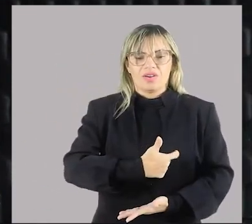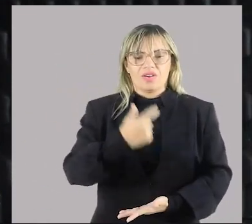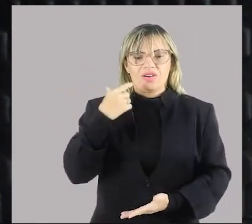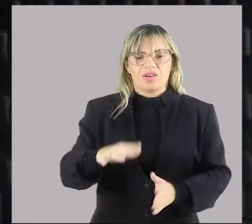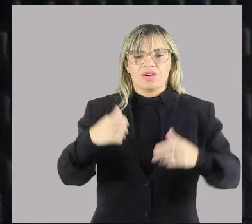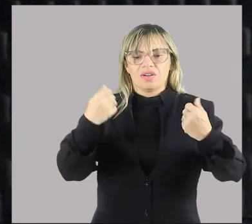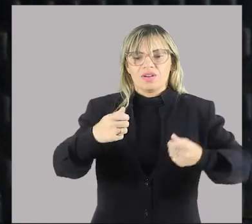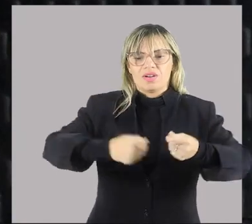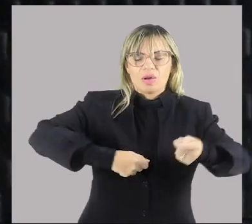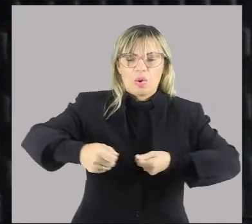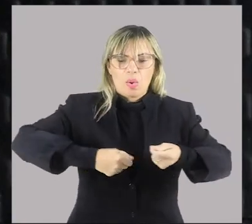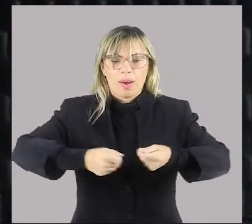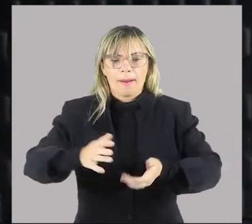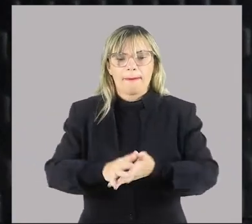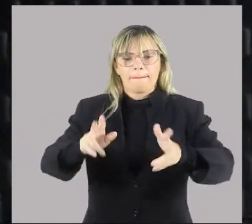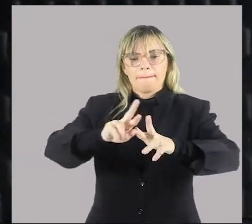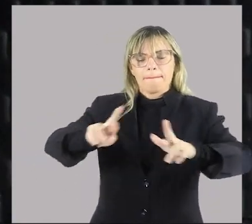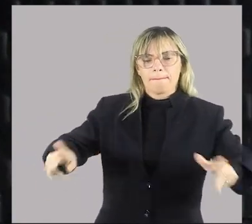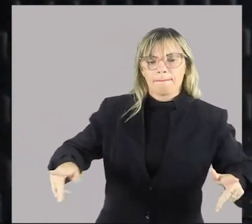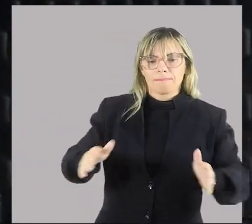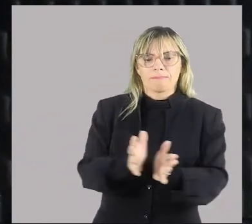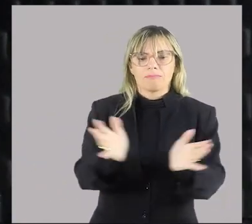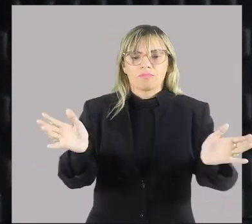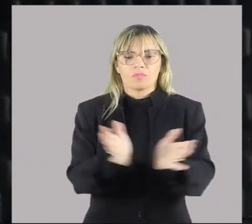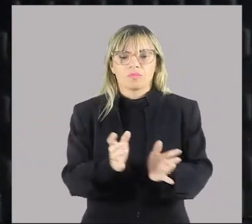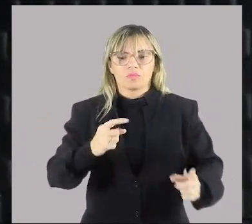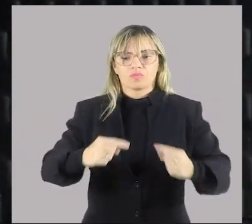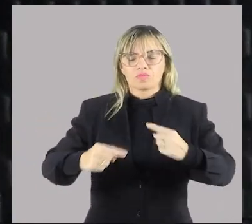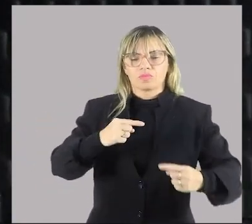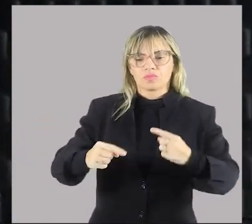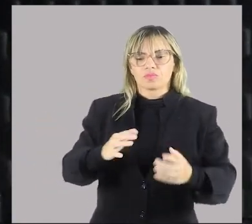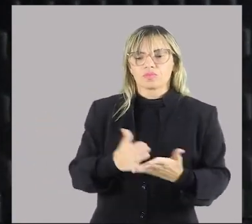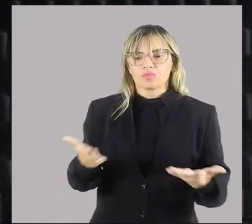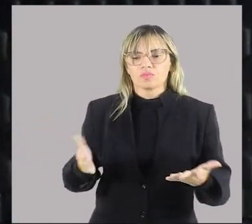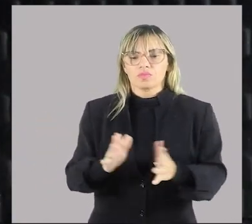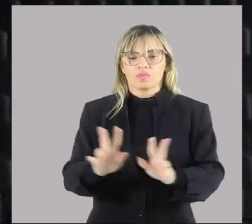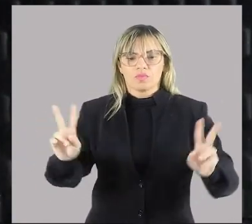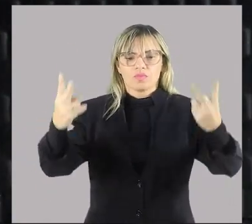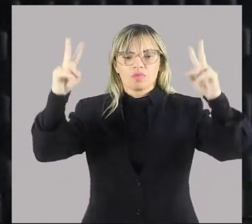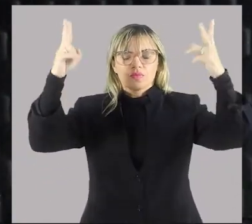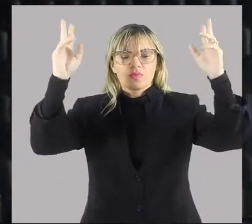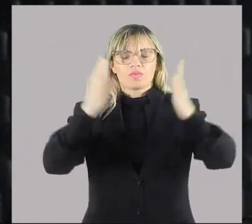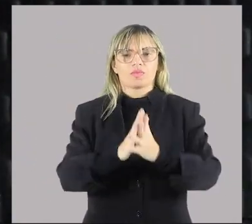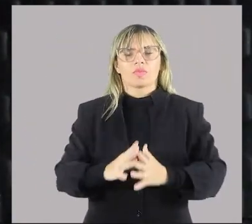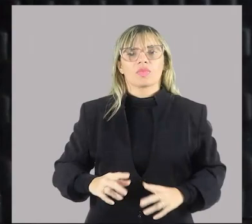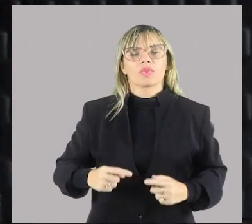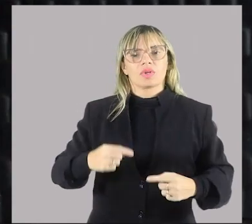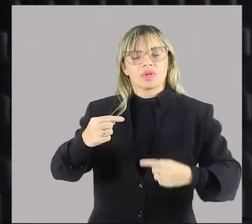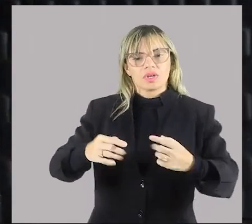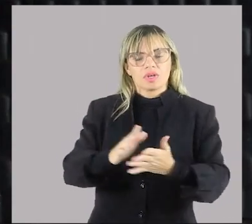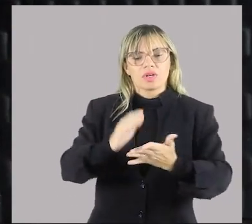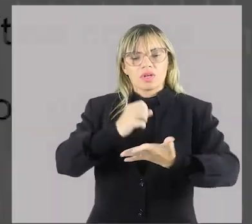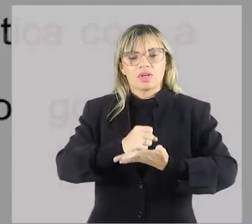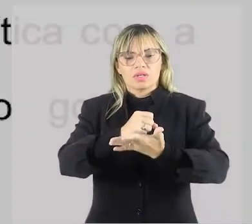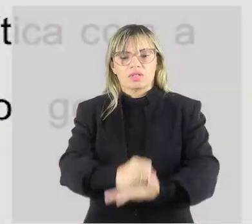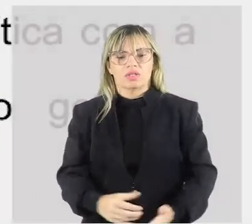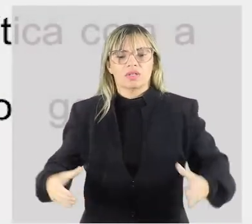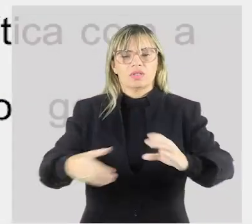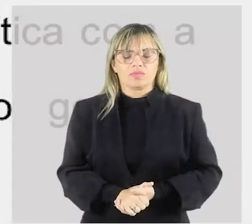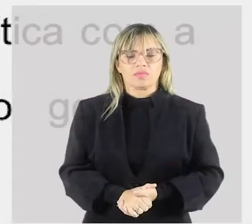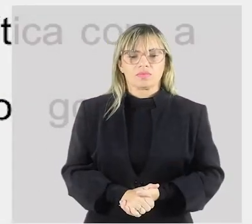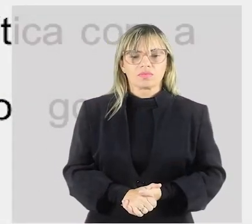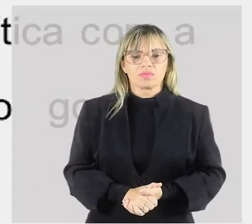políticas integrantes da composição vitoriosa, herdeira da Aliança Liberal. E Vargas vai fazer isso durante seu governo